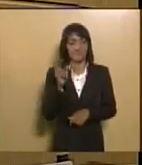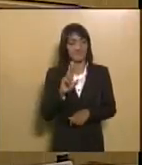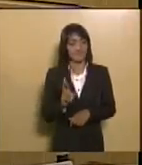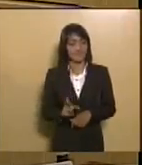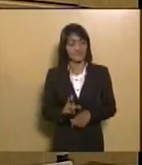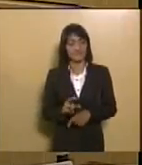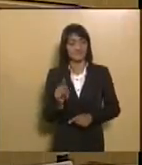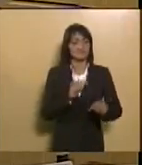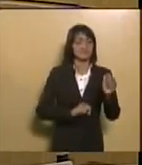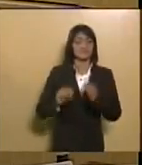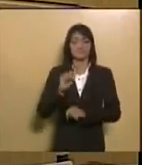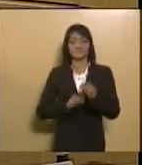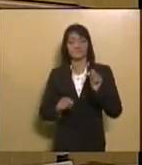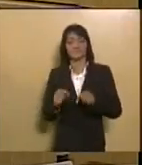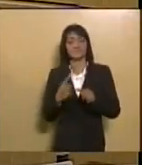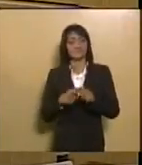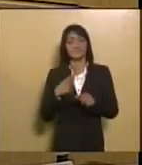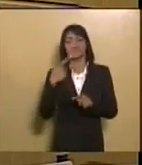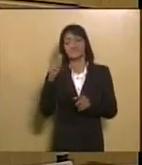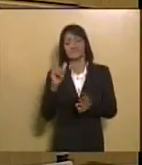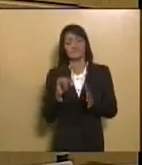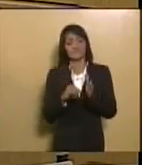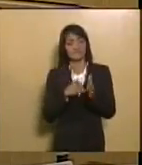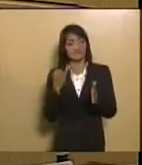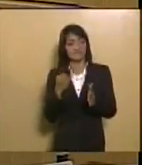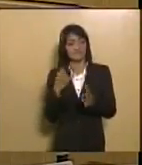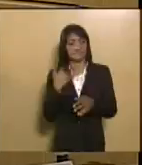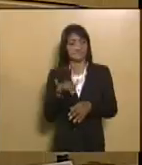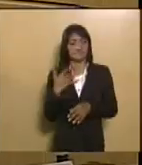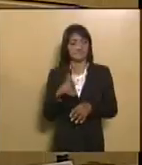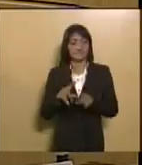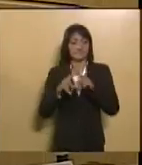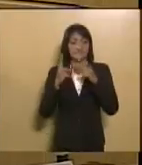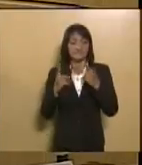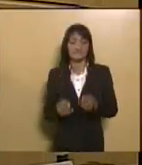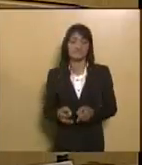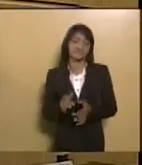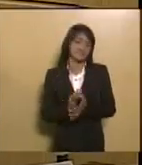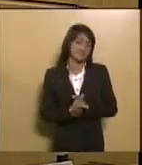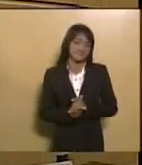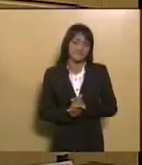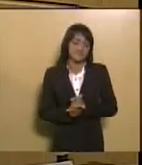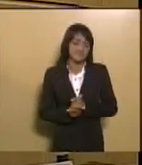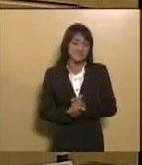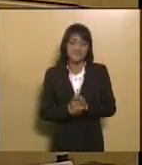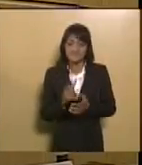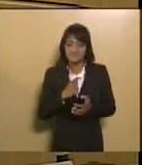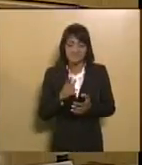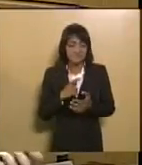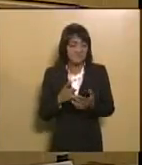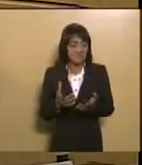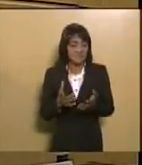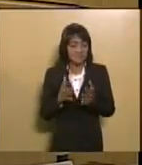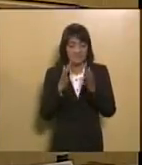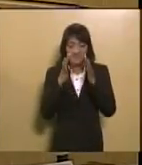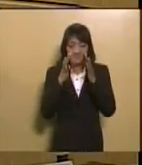certa economia, porque os outros contratos estavam mais caros, mas mesmo assim chama a atenção. É um valor realmente hoje que, por